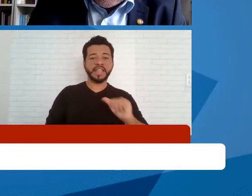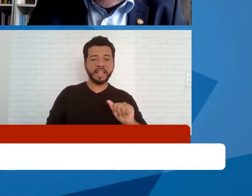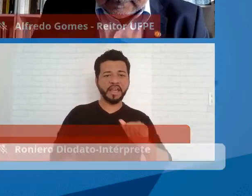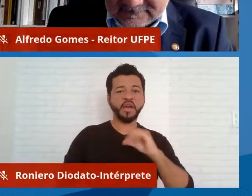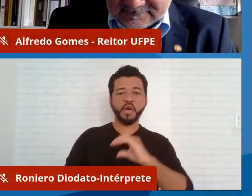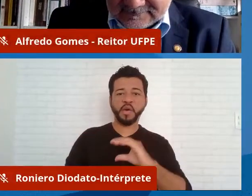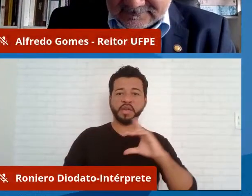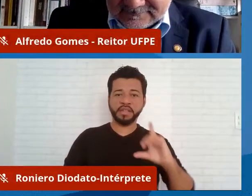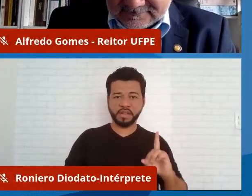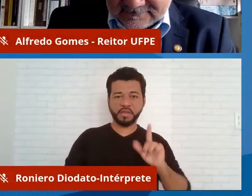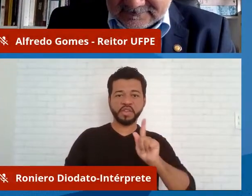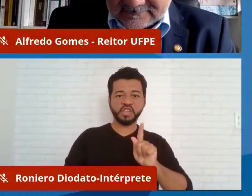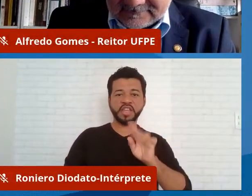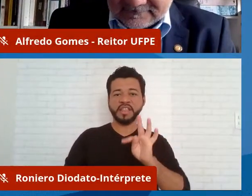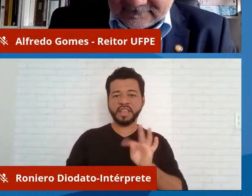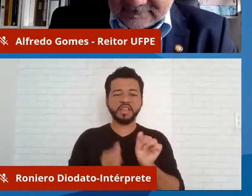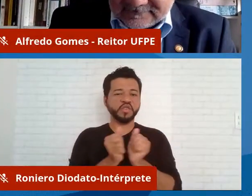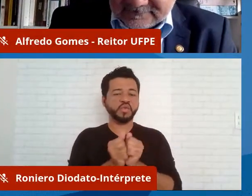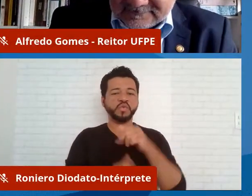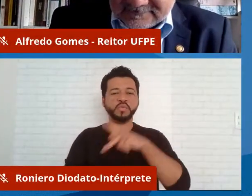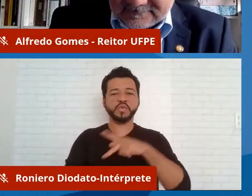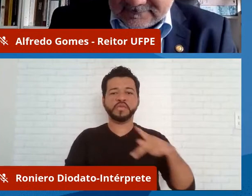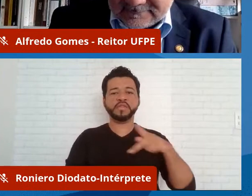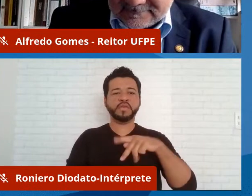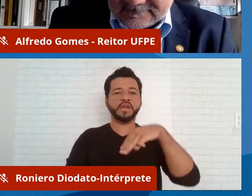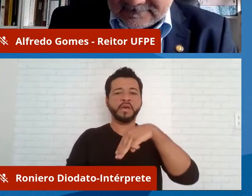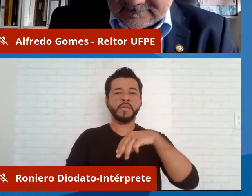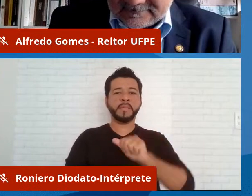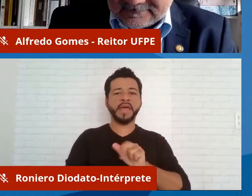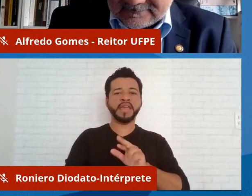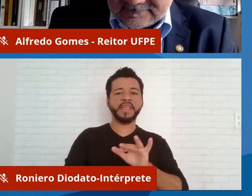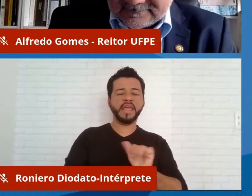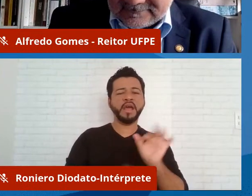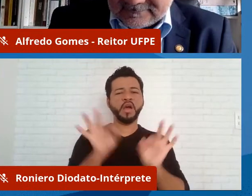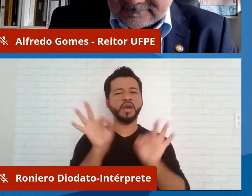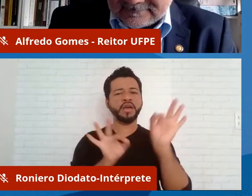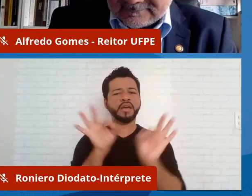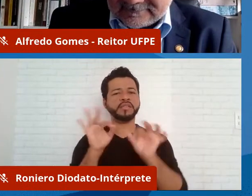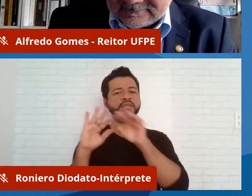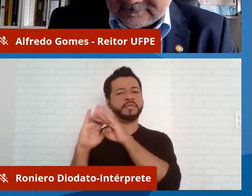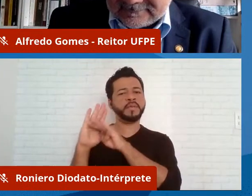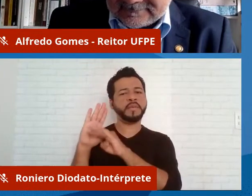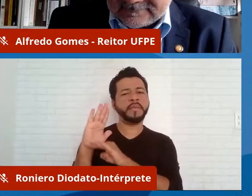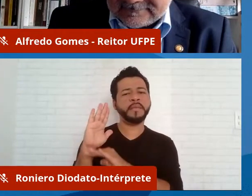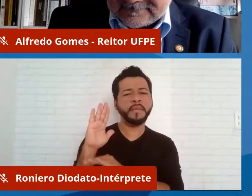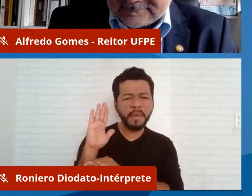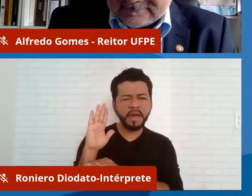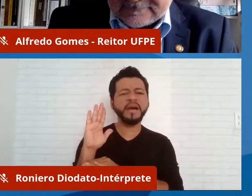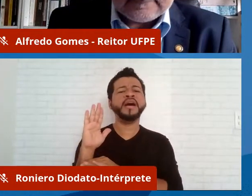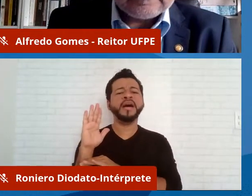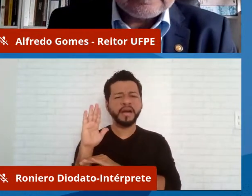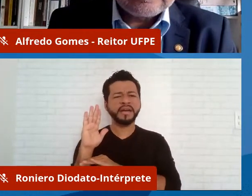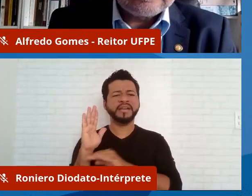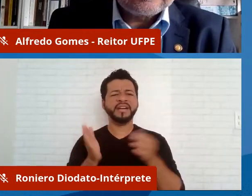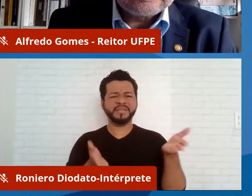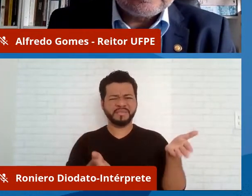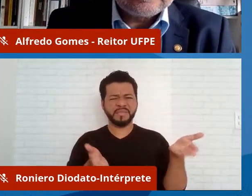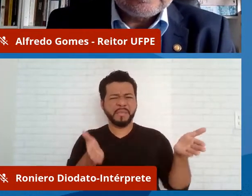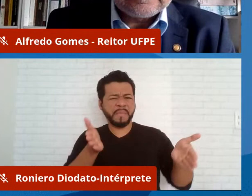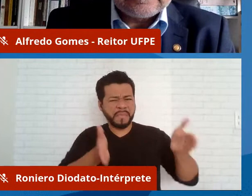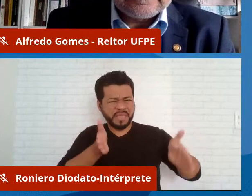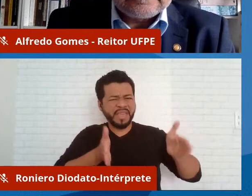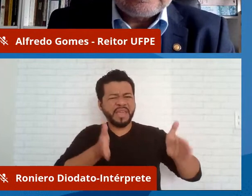com a professora Maria, que montaram essa programação de intercâmbio nesses tempos tão atípicos que nós